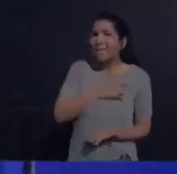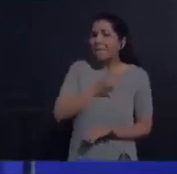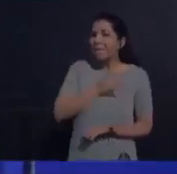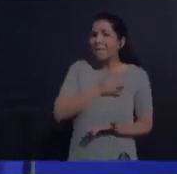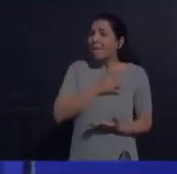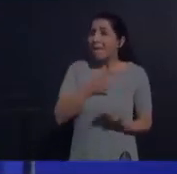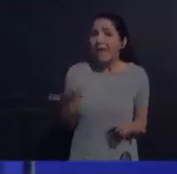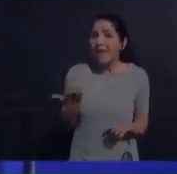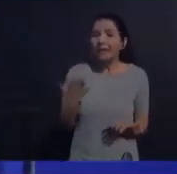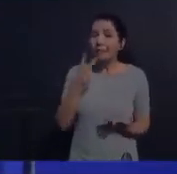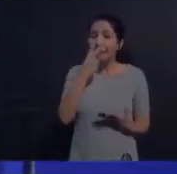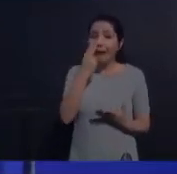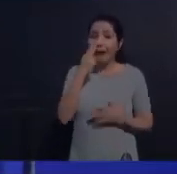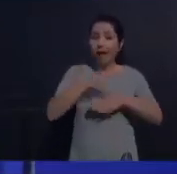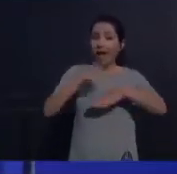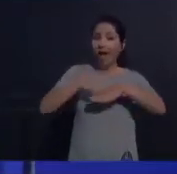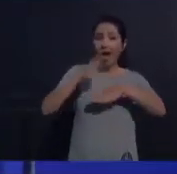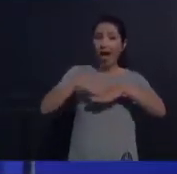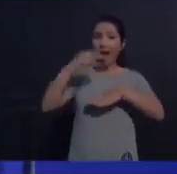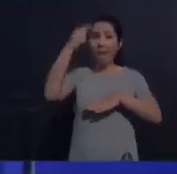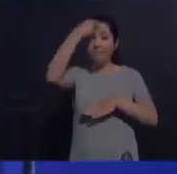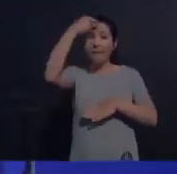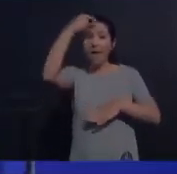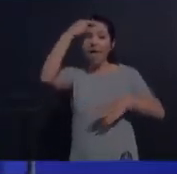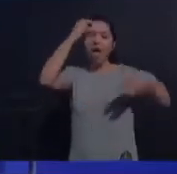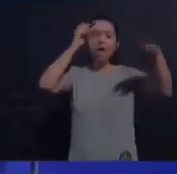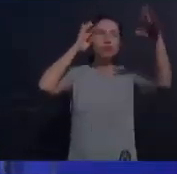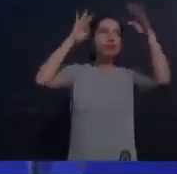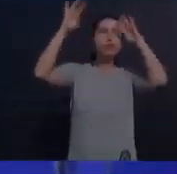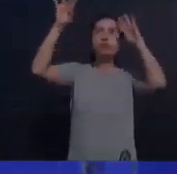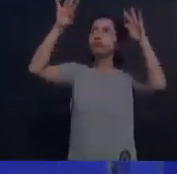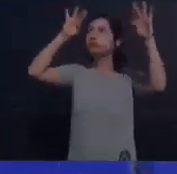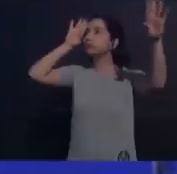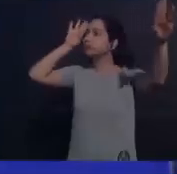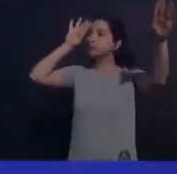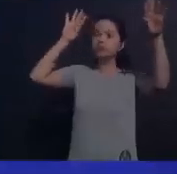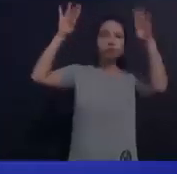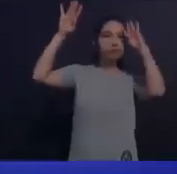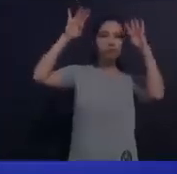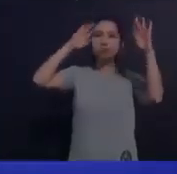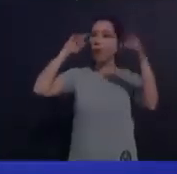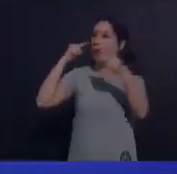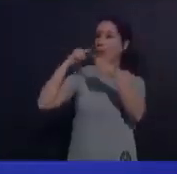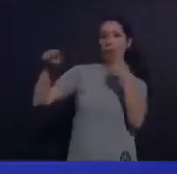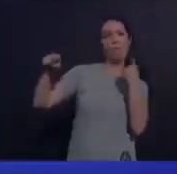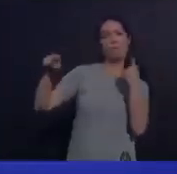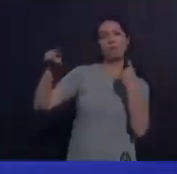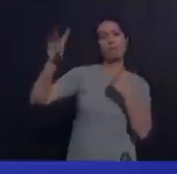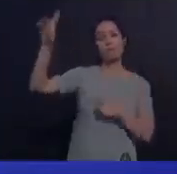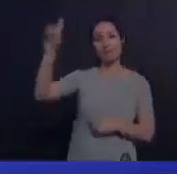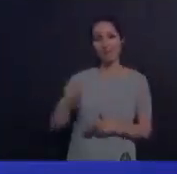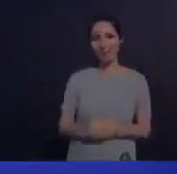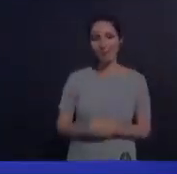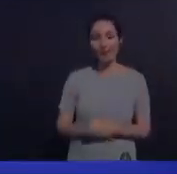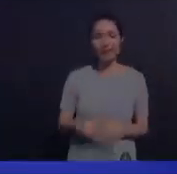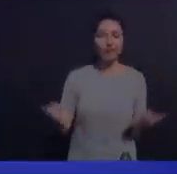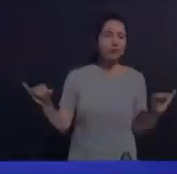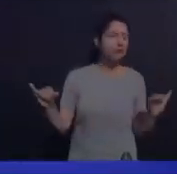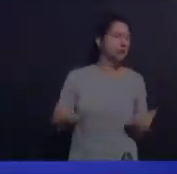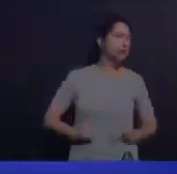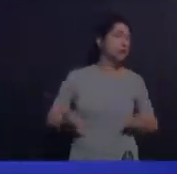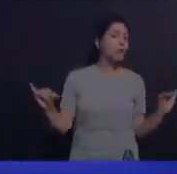que nós criamos com a nossa mente que não vem de deus para nossas vidas e por fim eu estava sofrendo muito